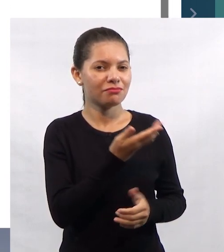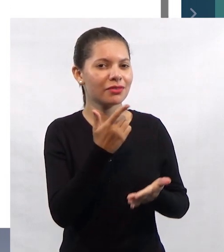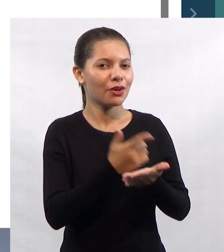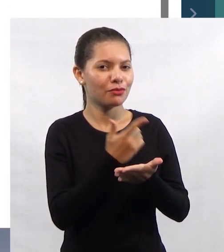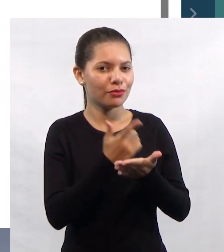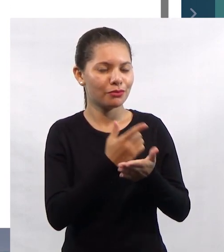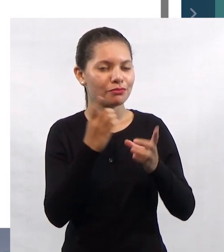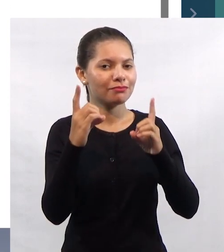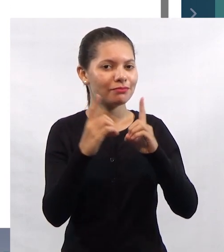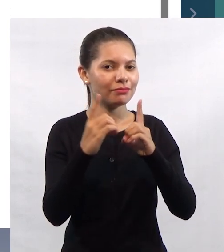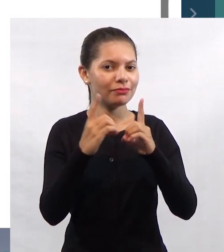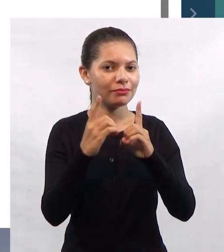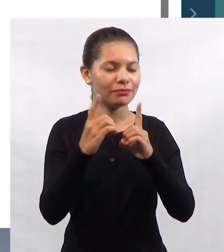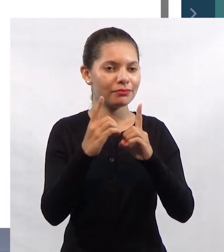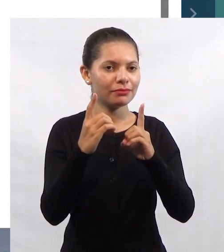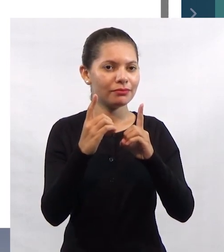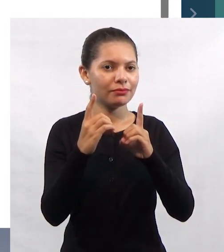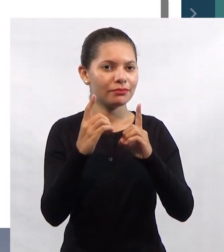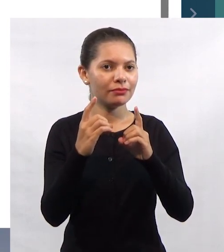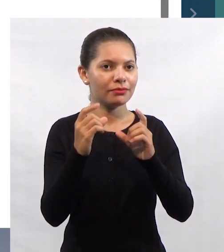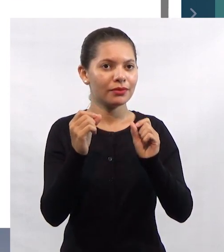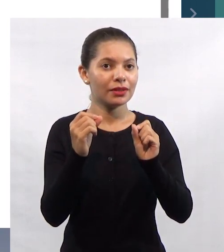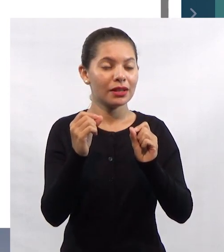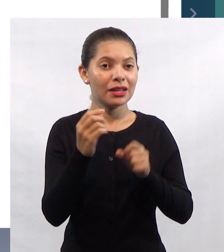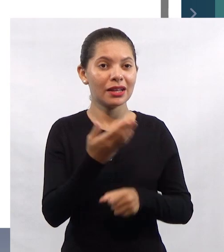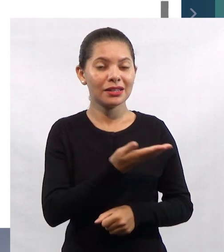Guidotti. Esse daqui é um livro mais didático.